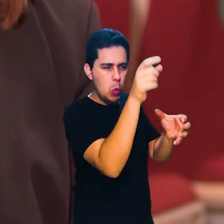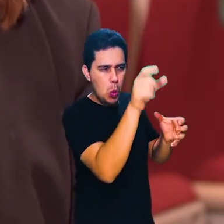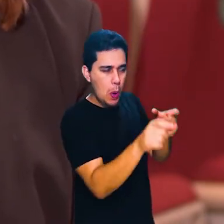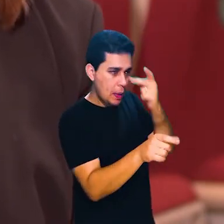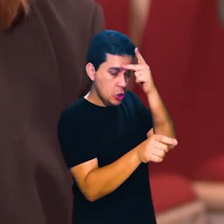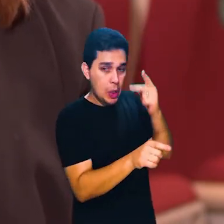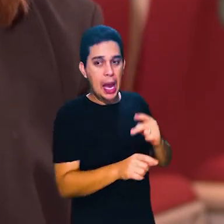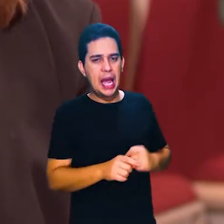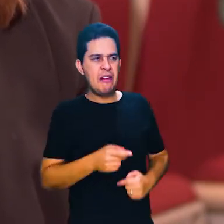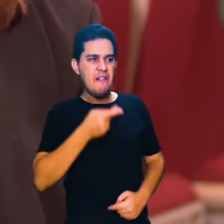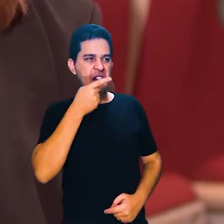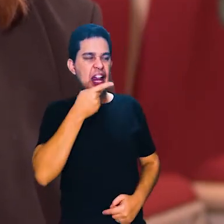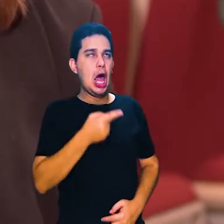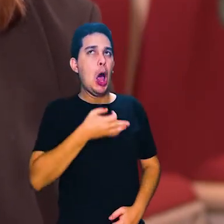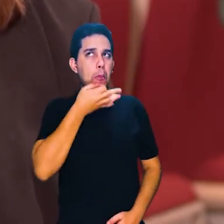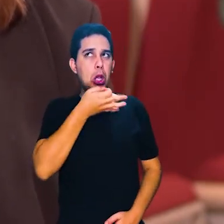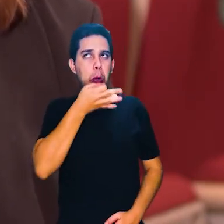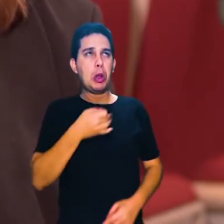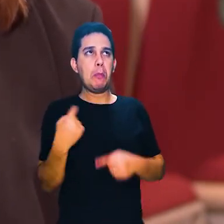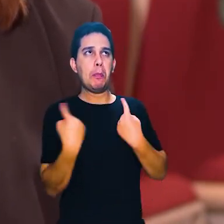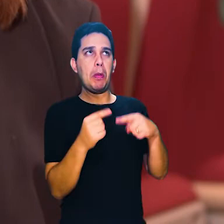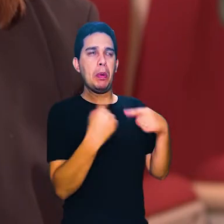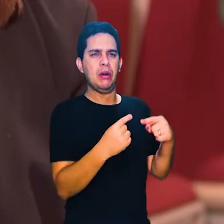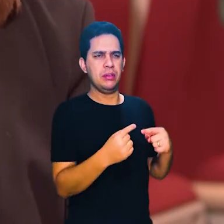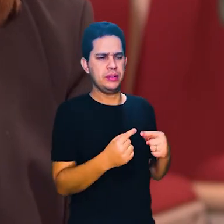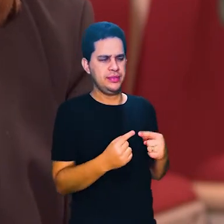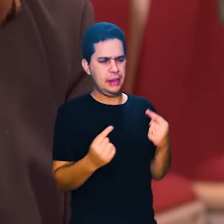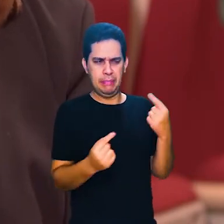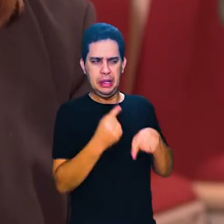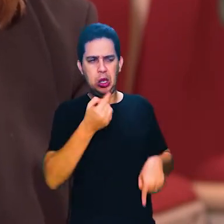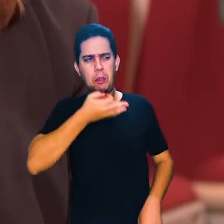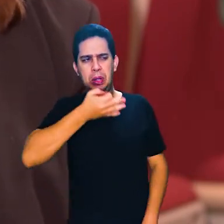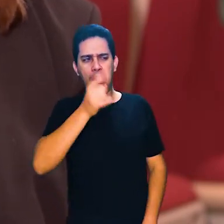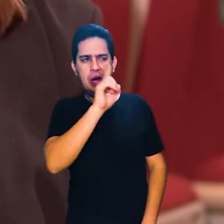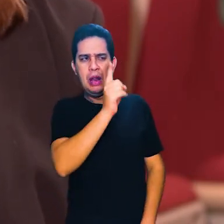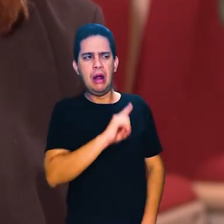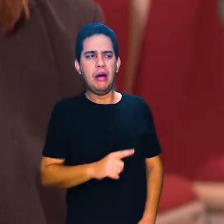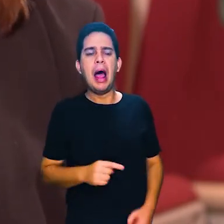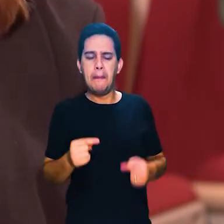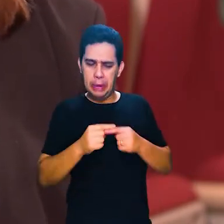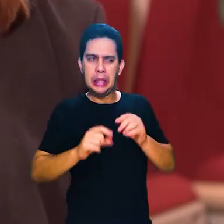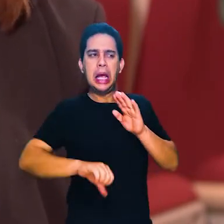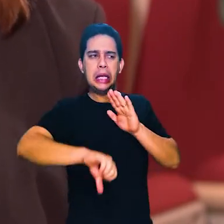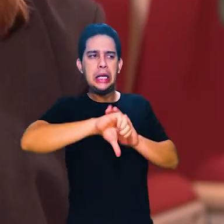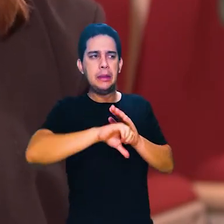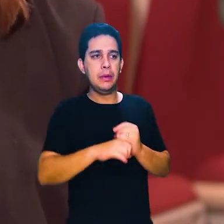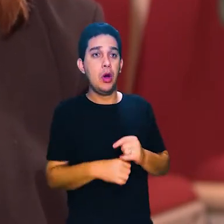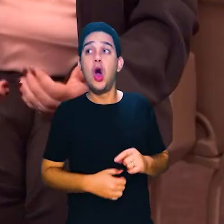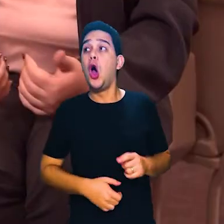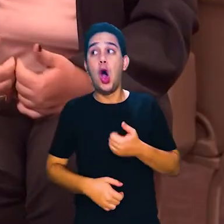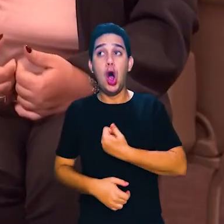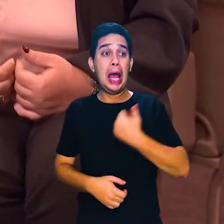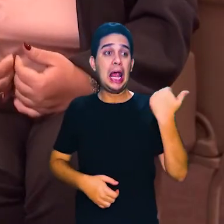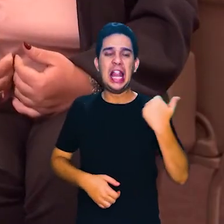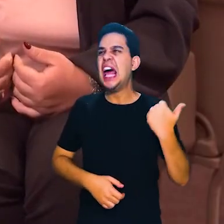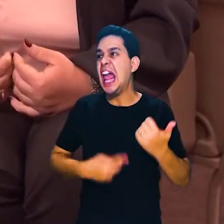acaba caluniando, difamando, injuriando alguém, imputando um fato criminoso a uma pessoa que não é